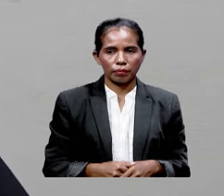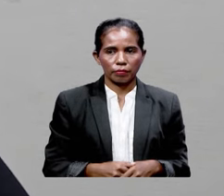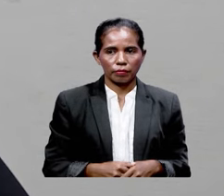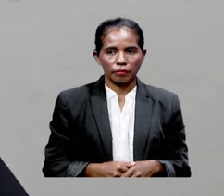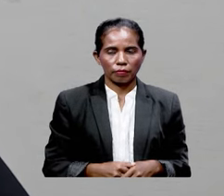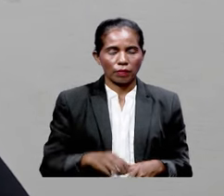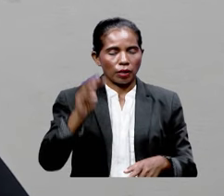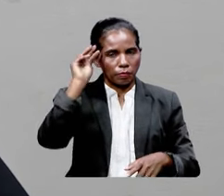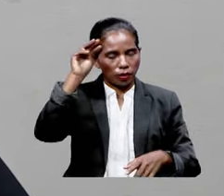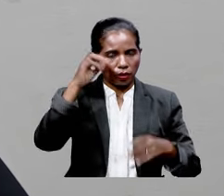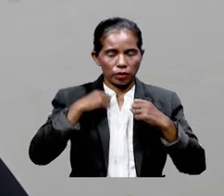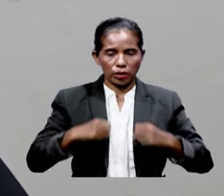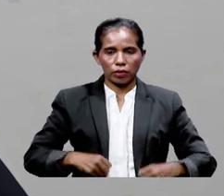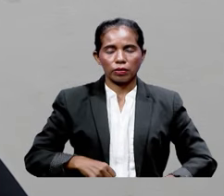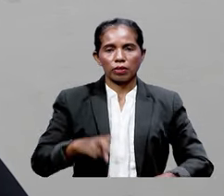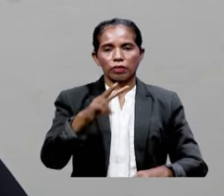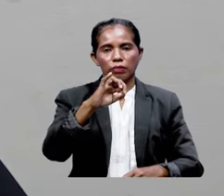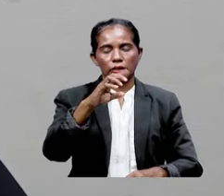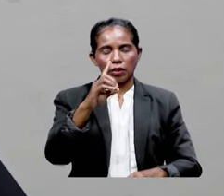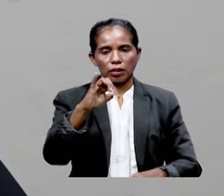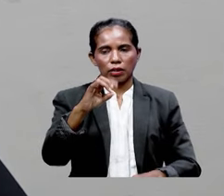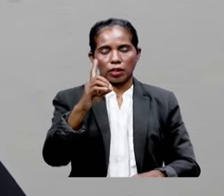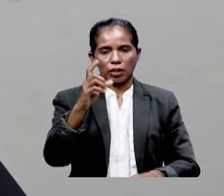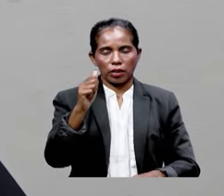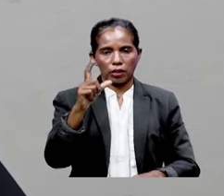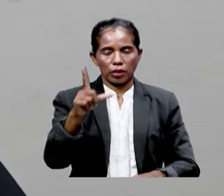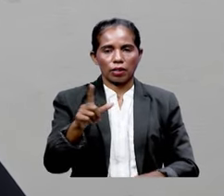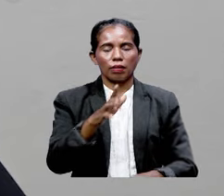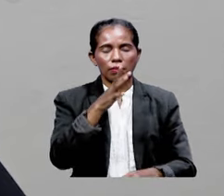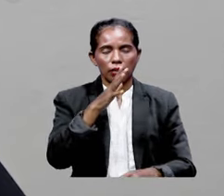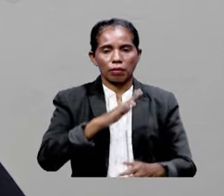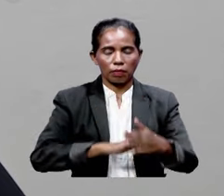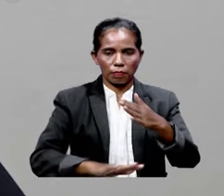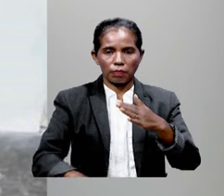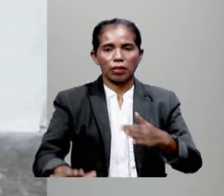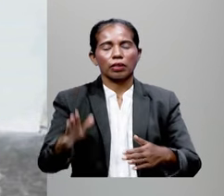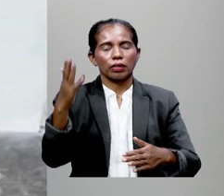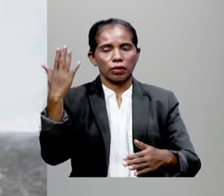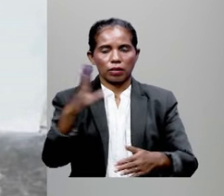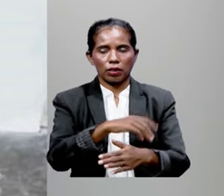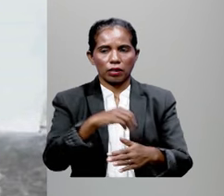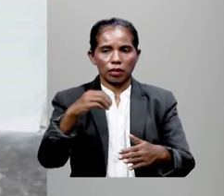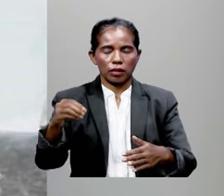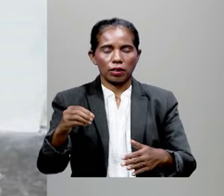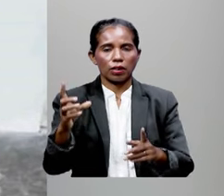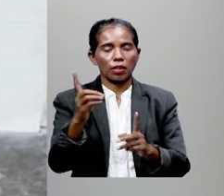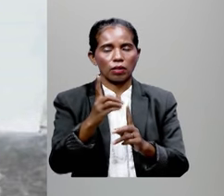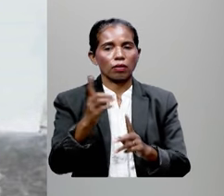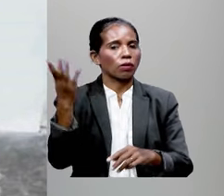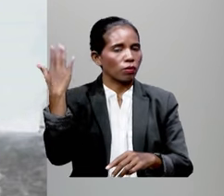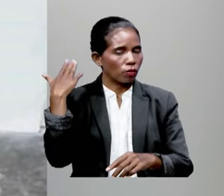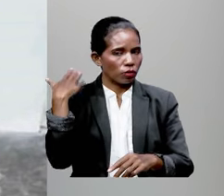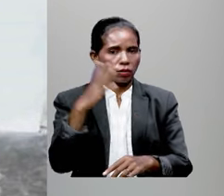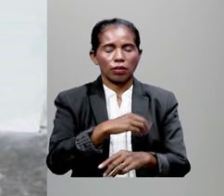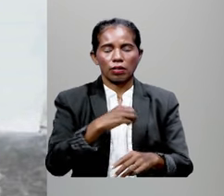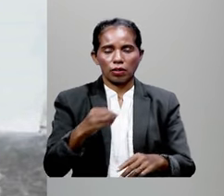Porta-voz Ministério de Saúde Vidal de Jesus Lopes clarifica ina nebe parto si aposto saúde na Tarbora e a lorong Hirakliuba dau-dau